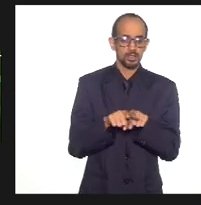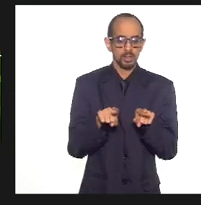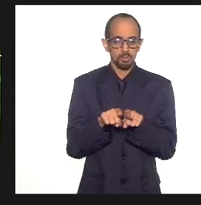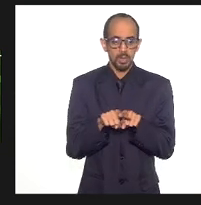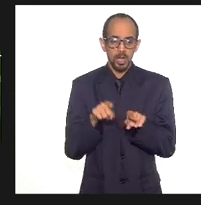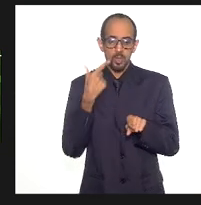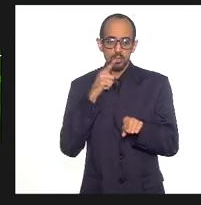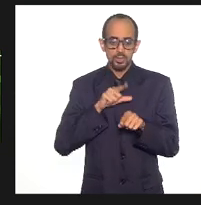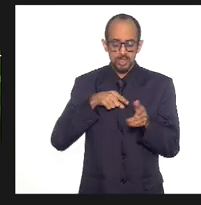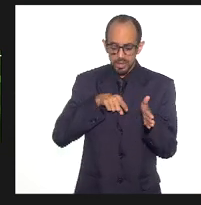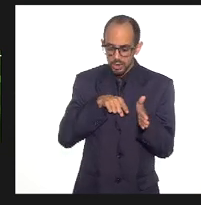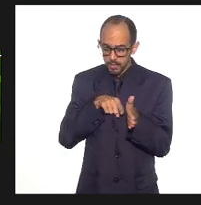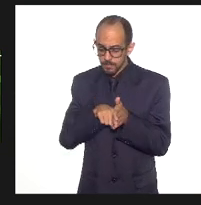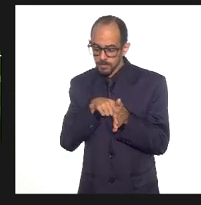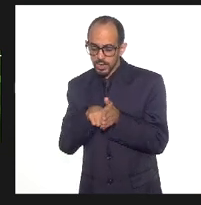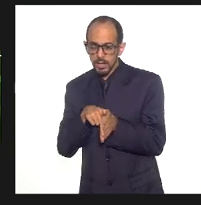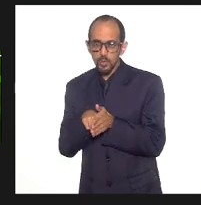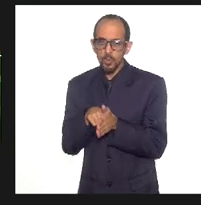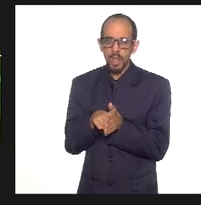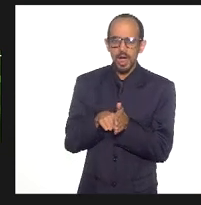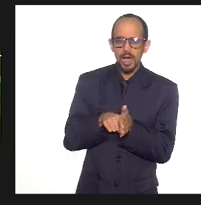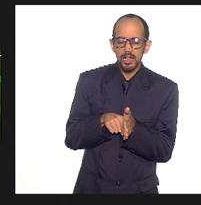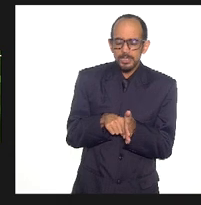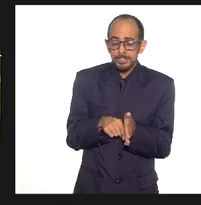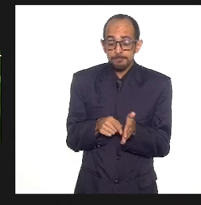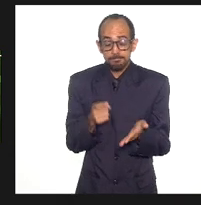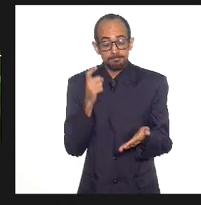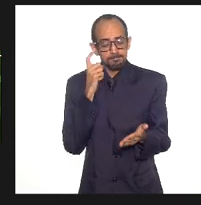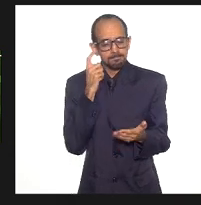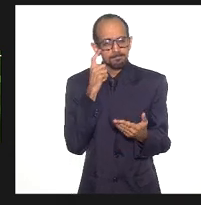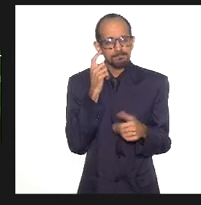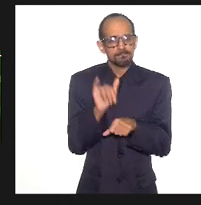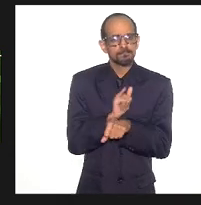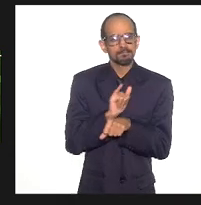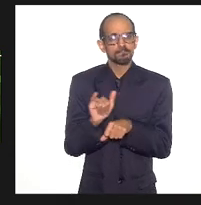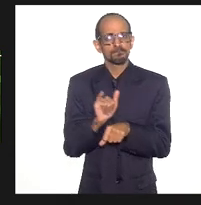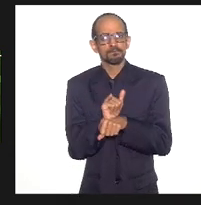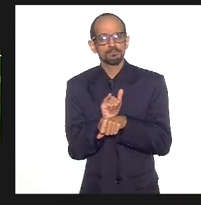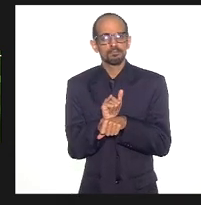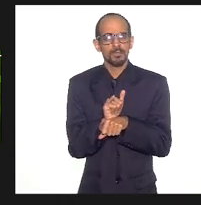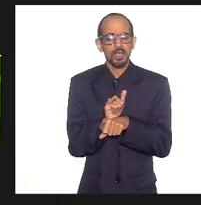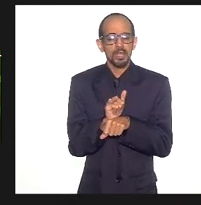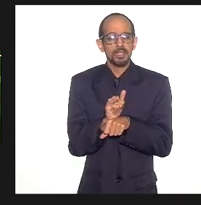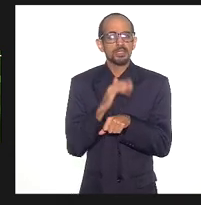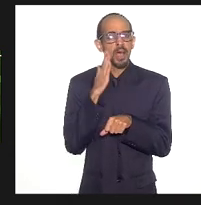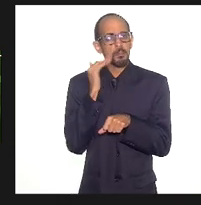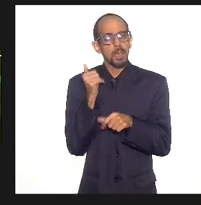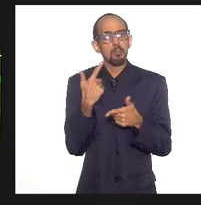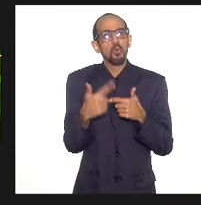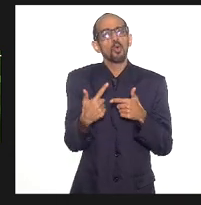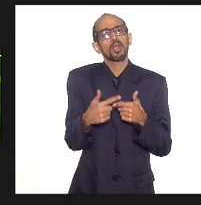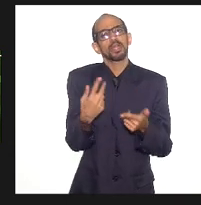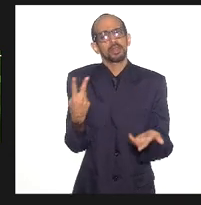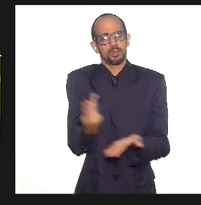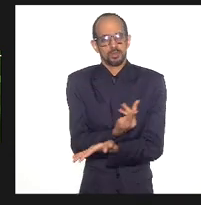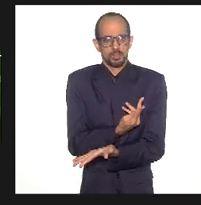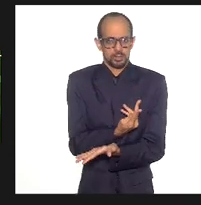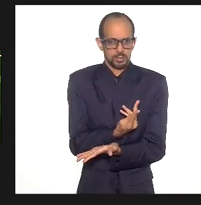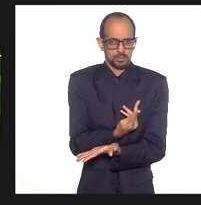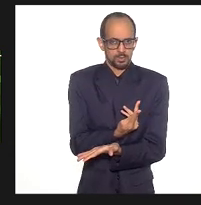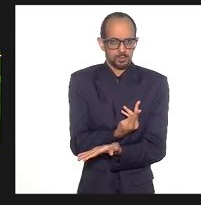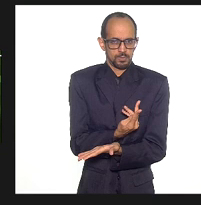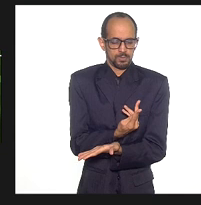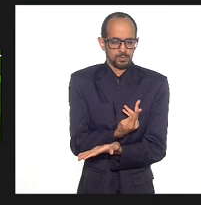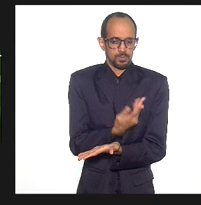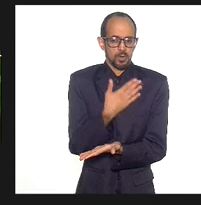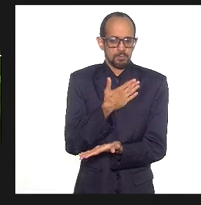averiguar essas consequências nas contas públicas e por que, que isso estava acontecendo. A pergunta que eu faço, já